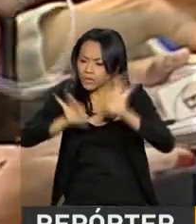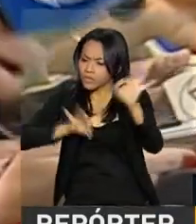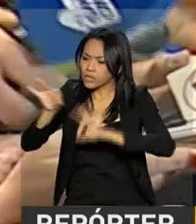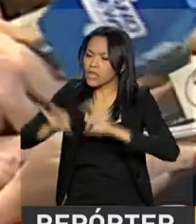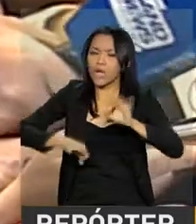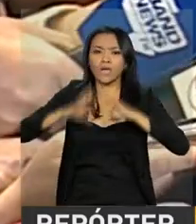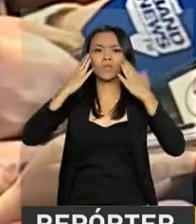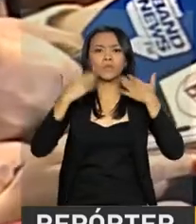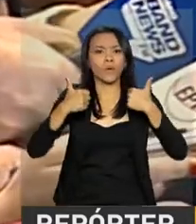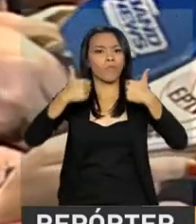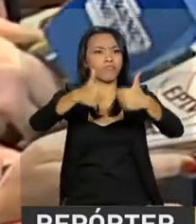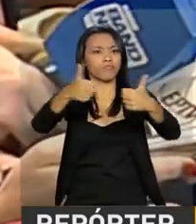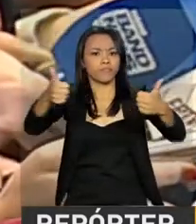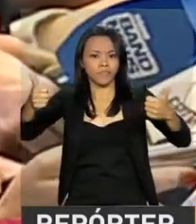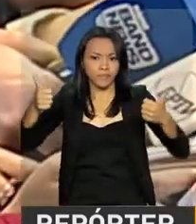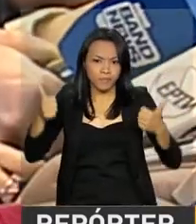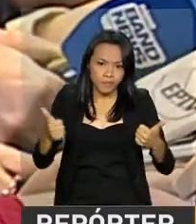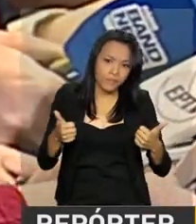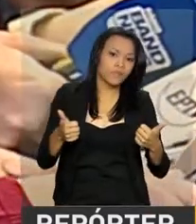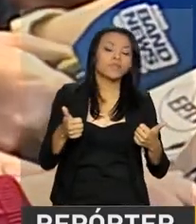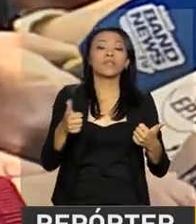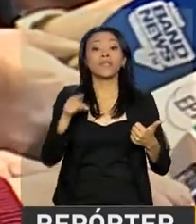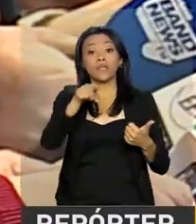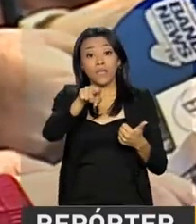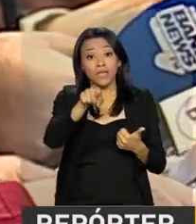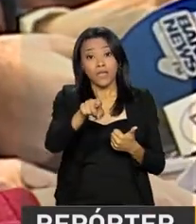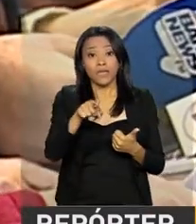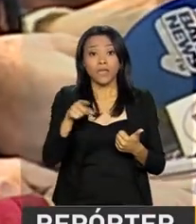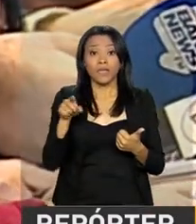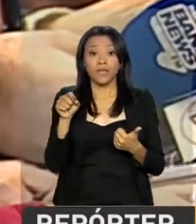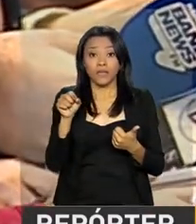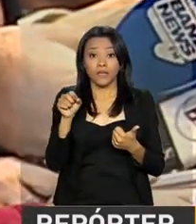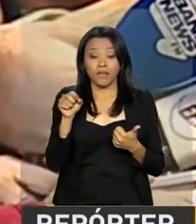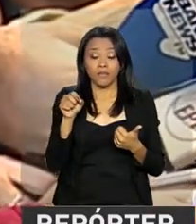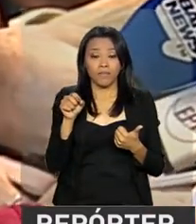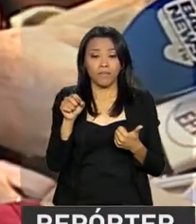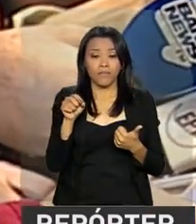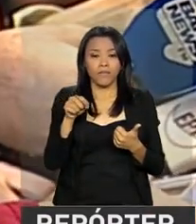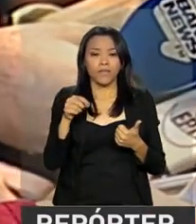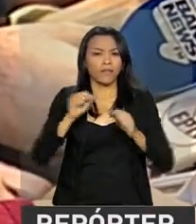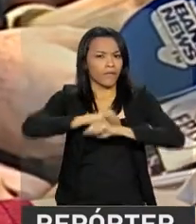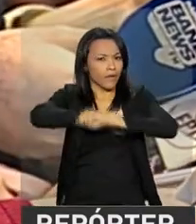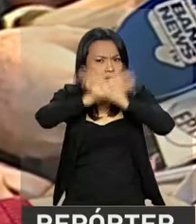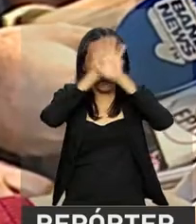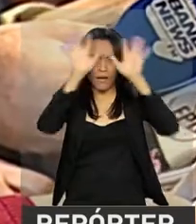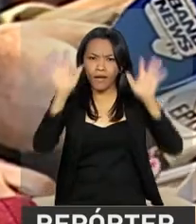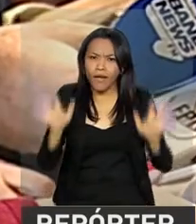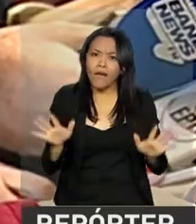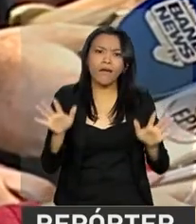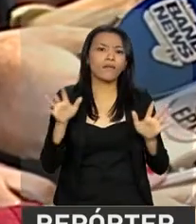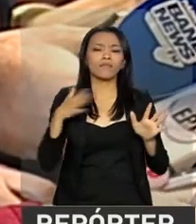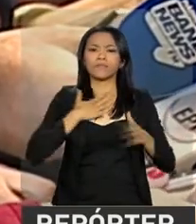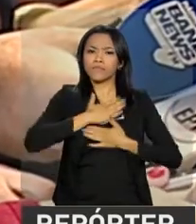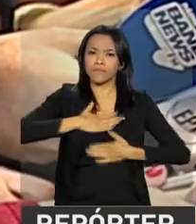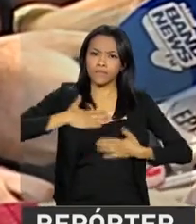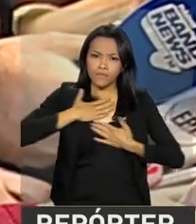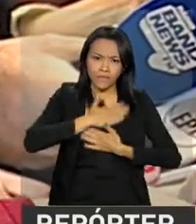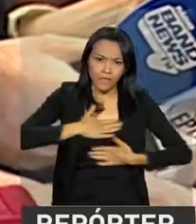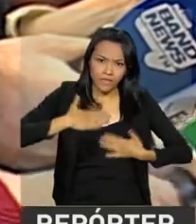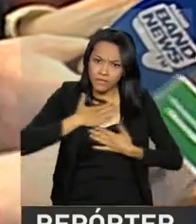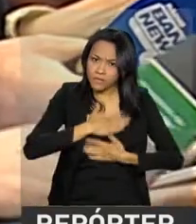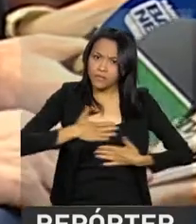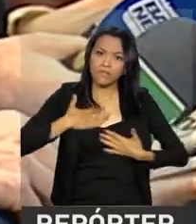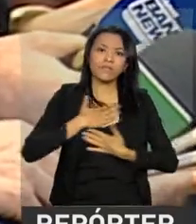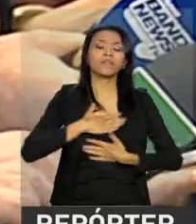tranquilidade, esquema de segurança funcionando muito bem. Uma clara percepção de satisfação com relação